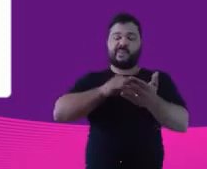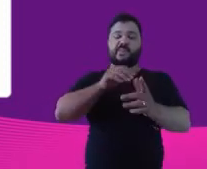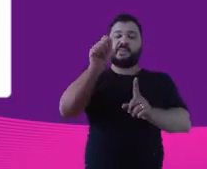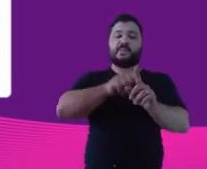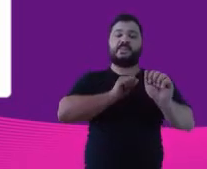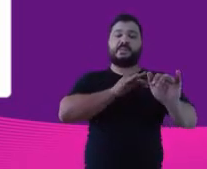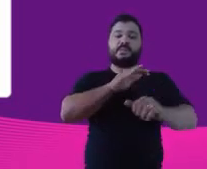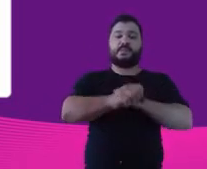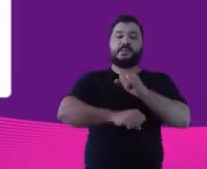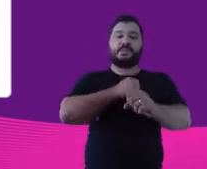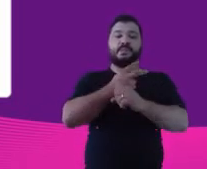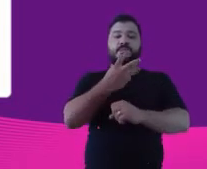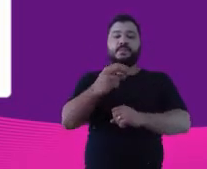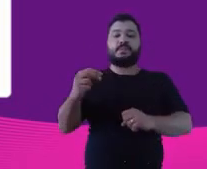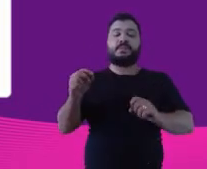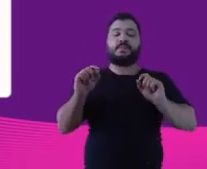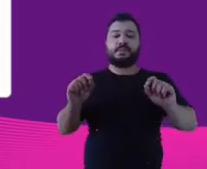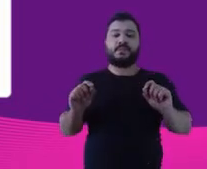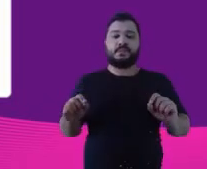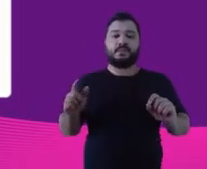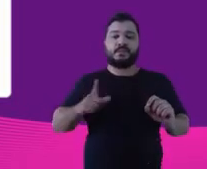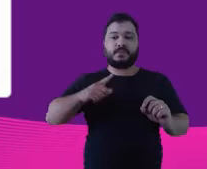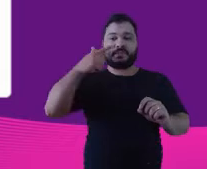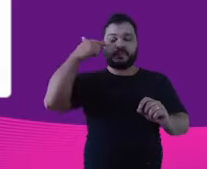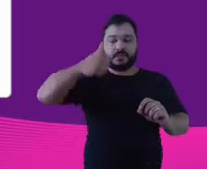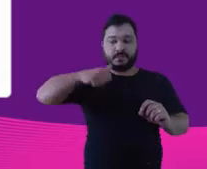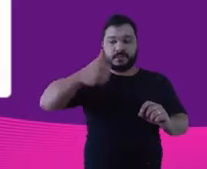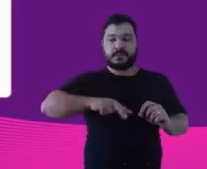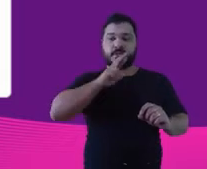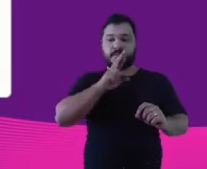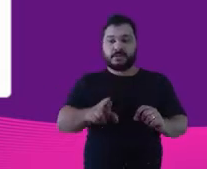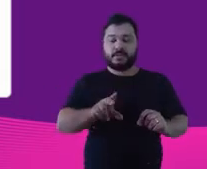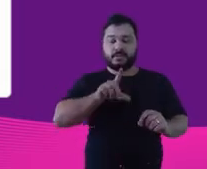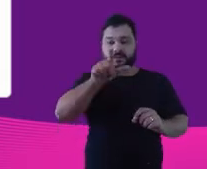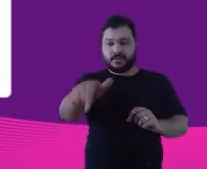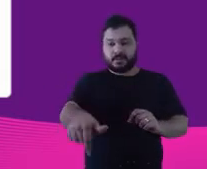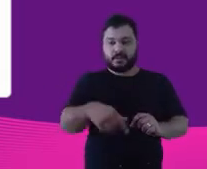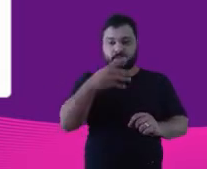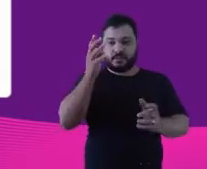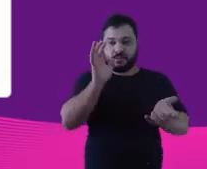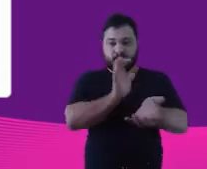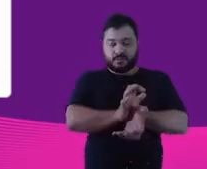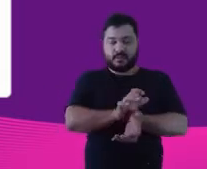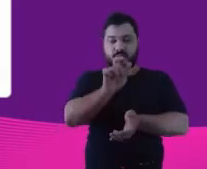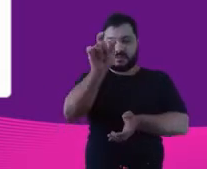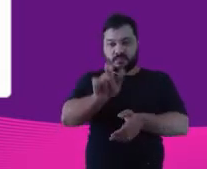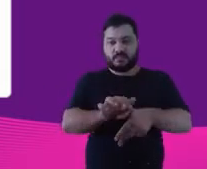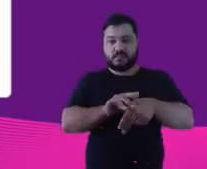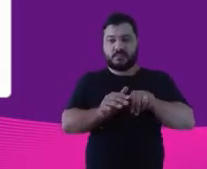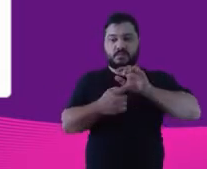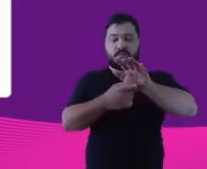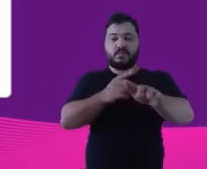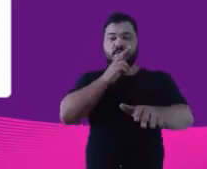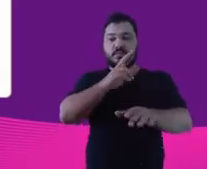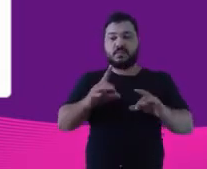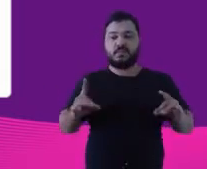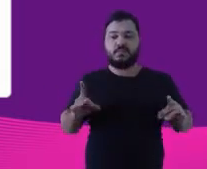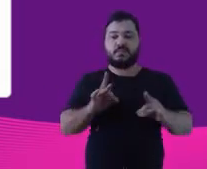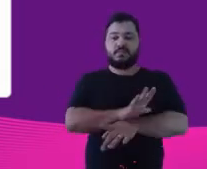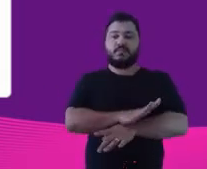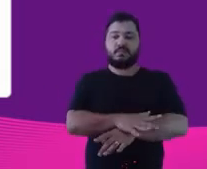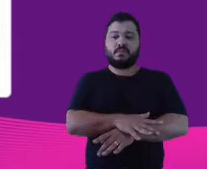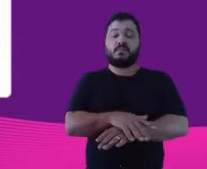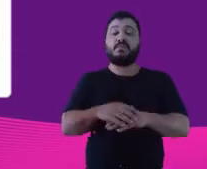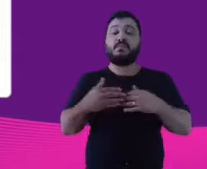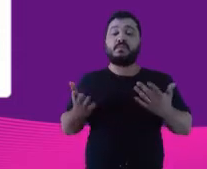2020. E em relação à avaliação de resposta após o 4º ciclo, esse paciente apresentou uma resposta completa. Então,